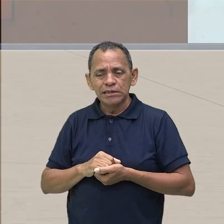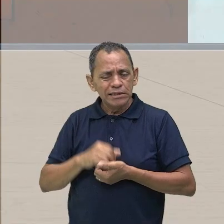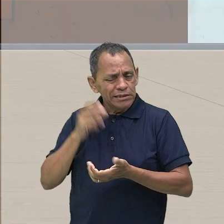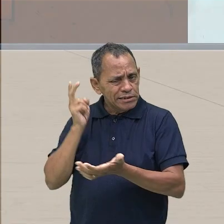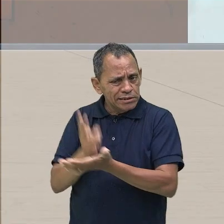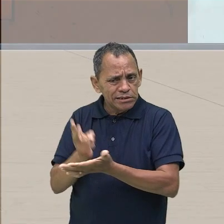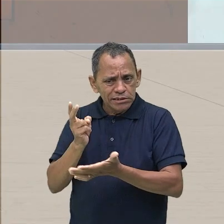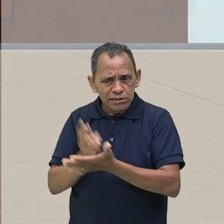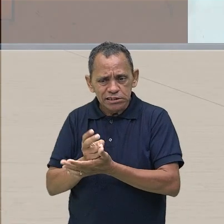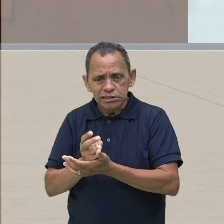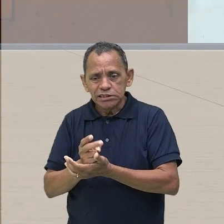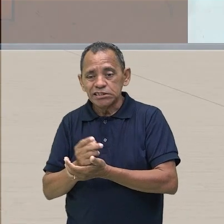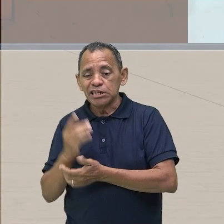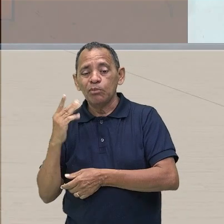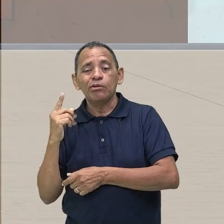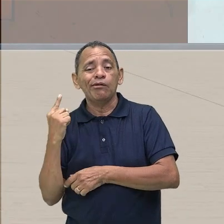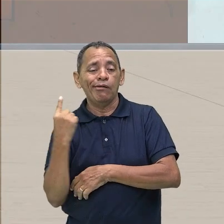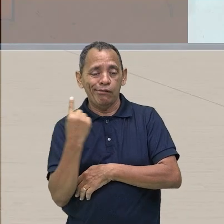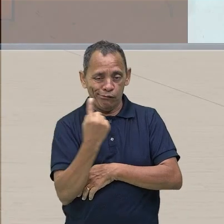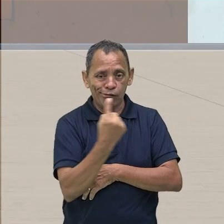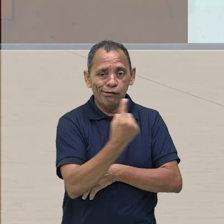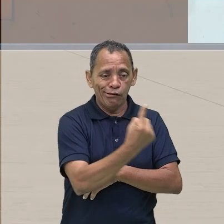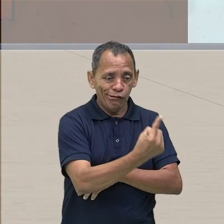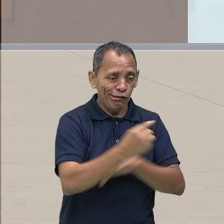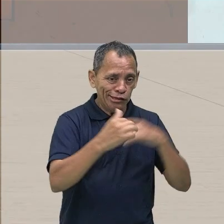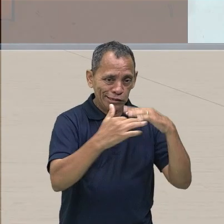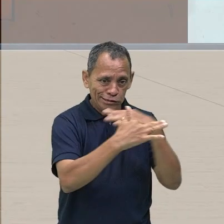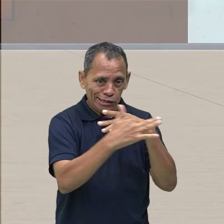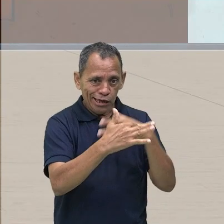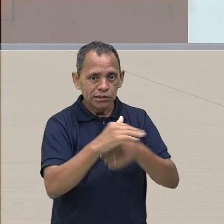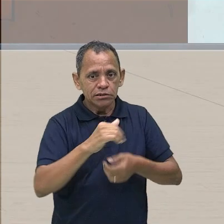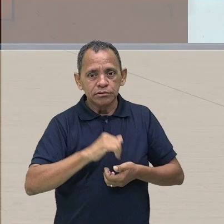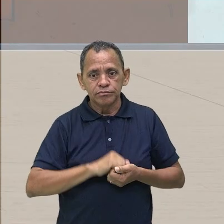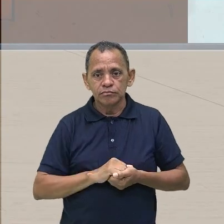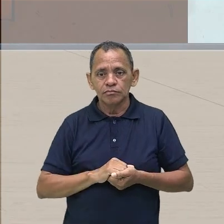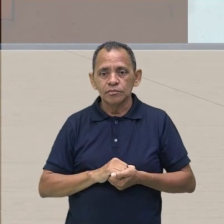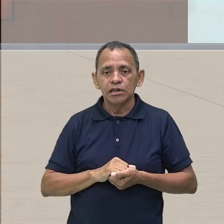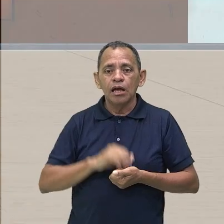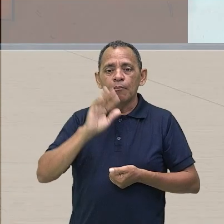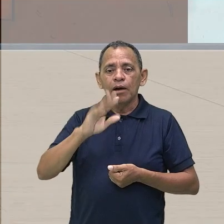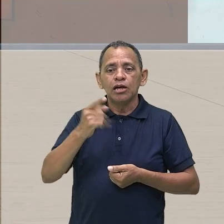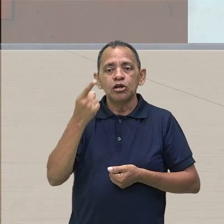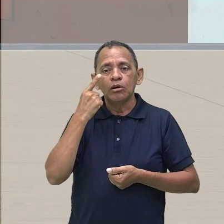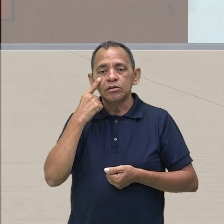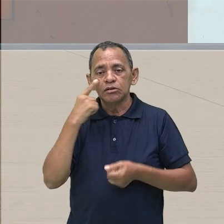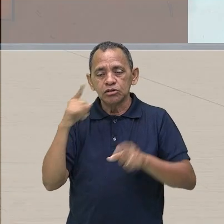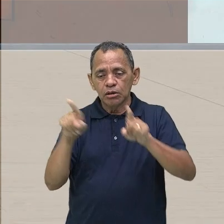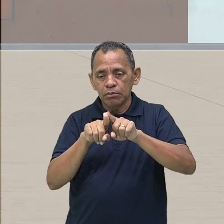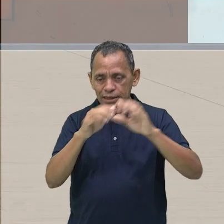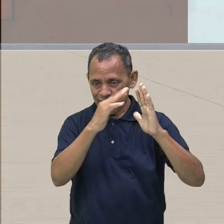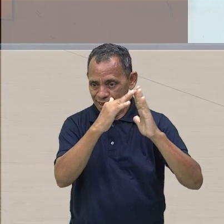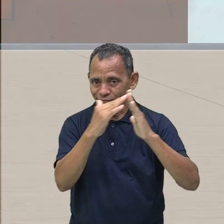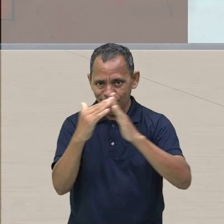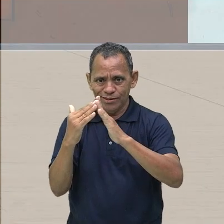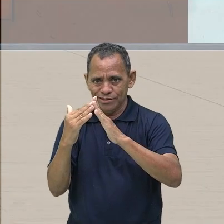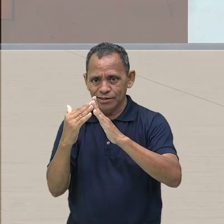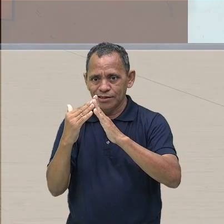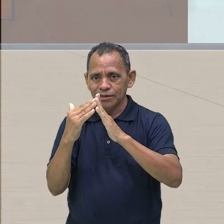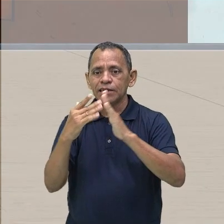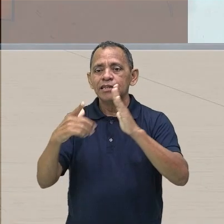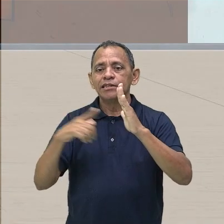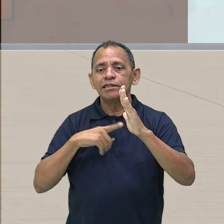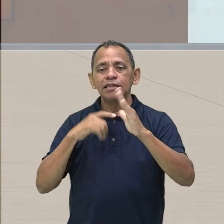ter ali suas necessidades atendidas. Porém, a gente observa que a vila, né, ela acaba tendo a